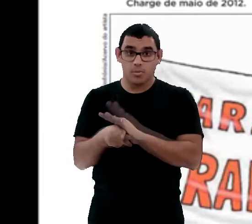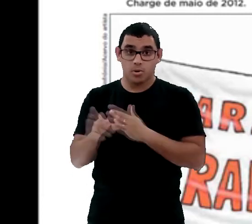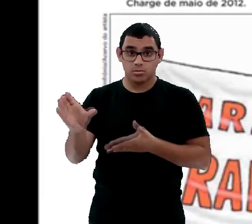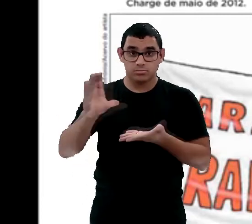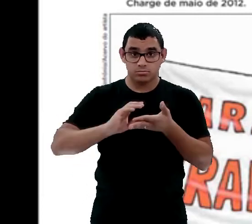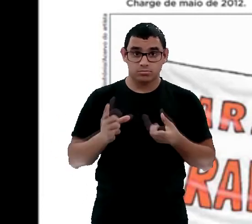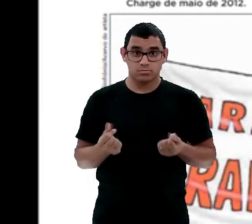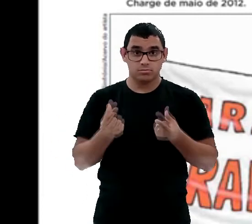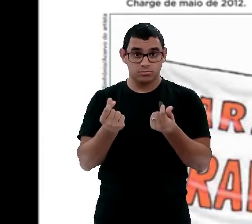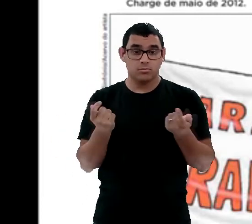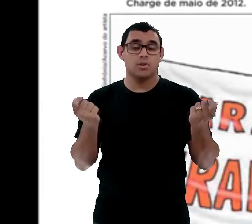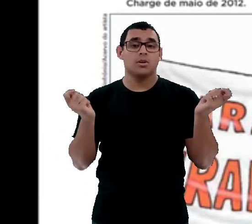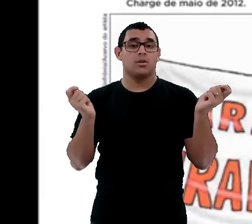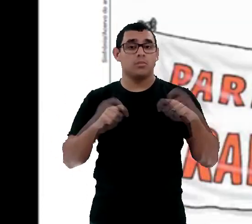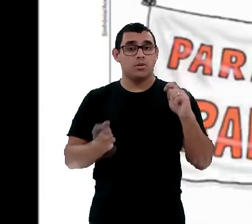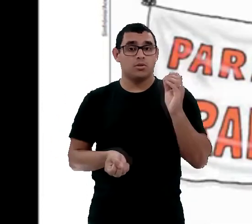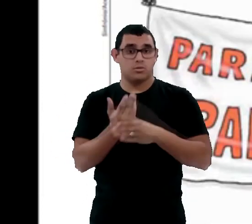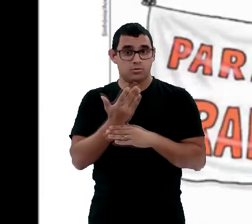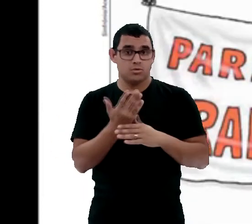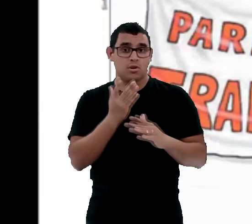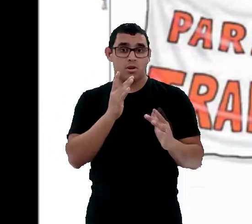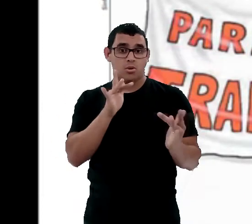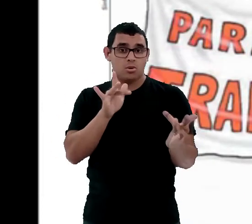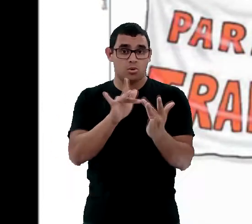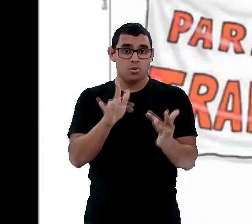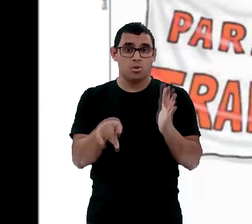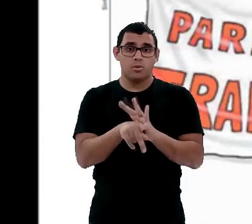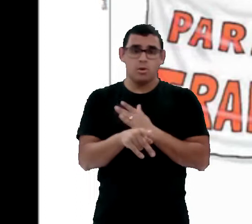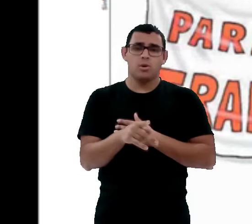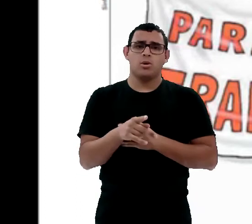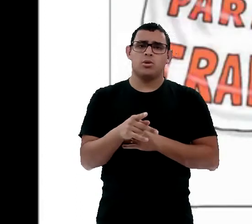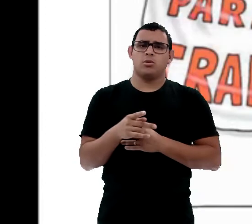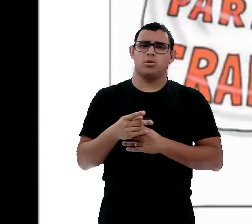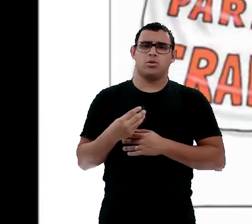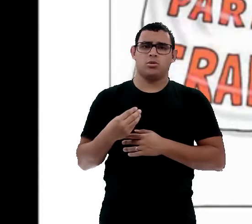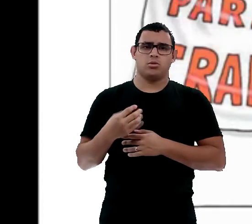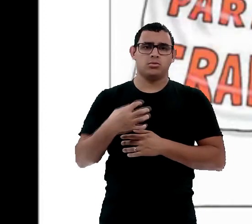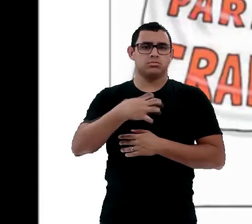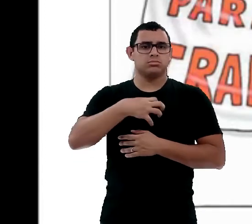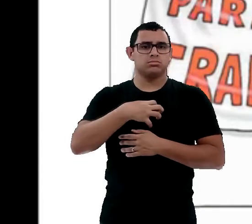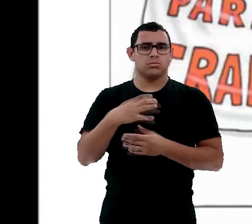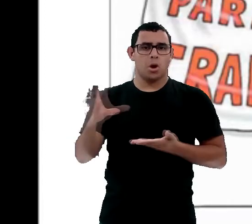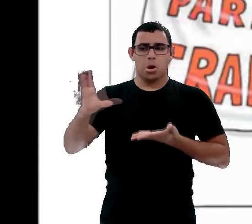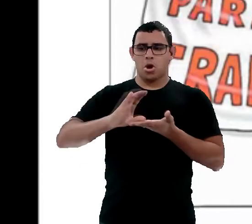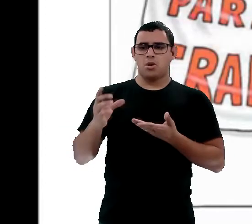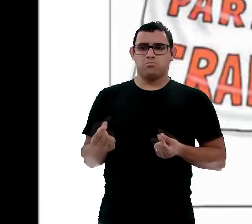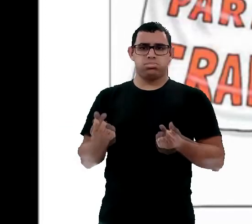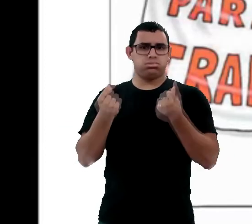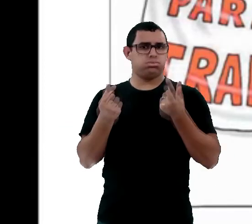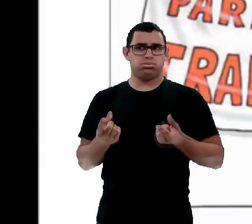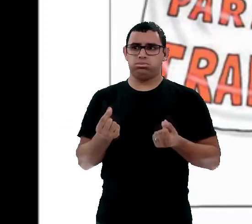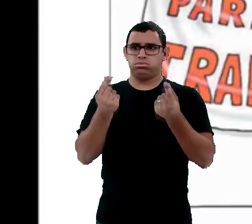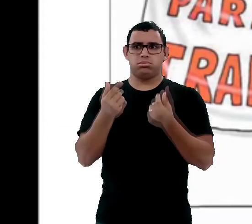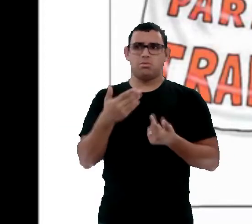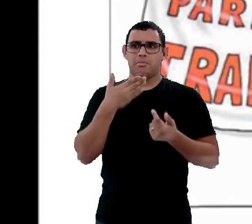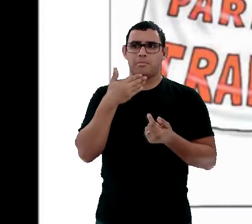se concretizar. Então, a especificidade do capitalismo está no encontro entre o